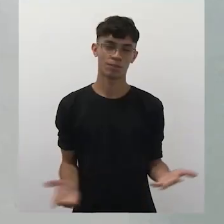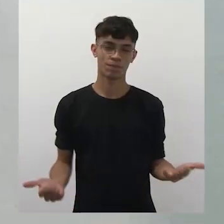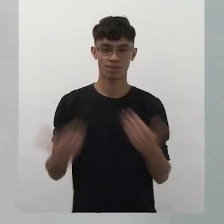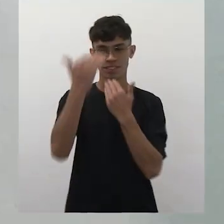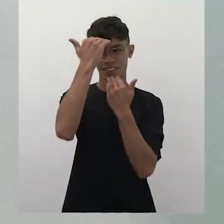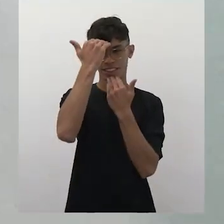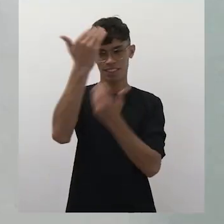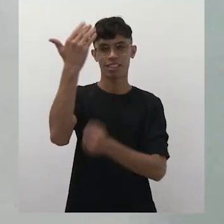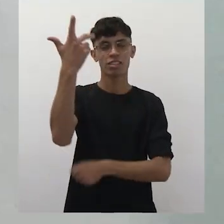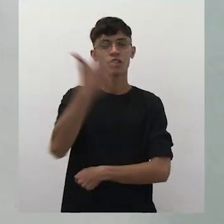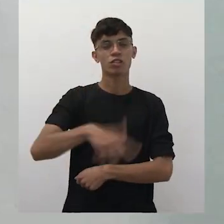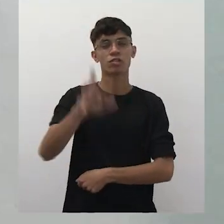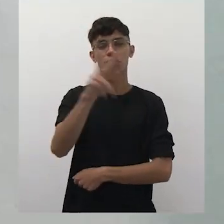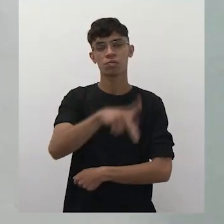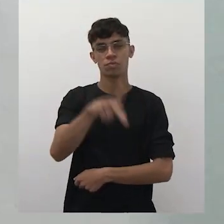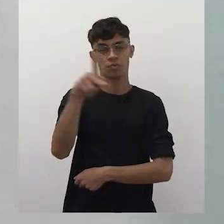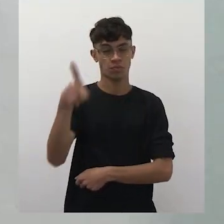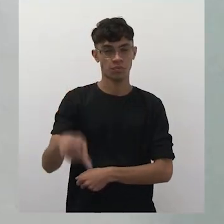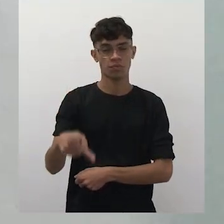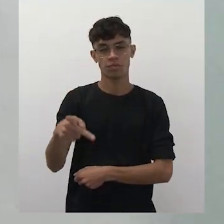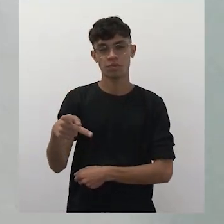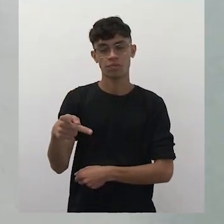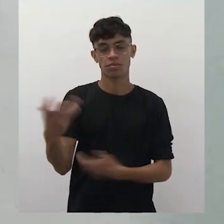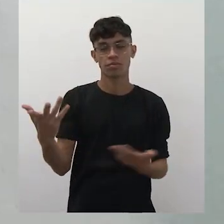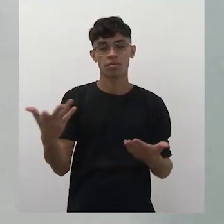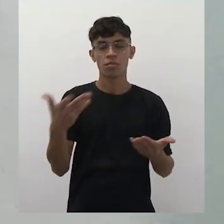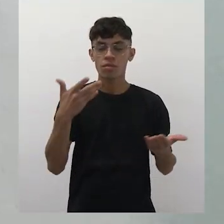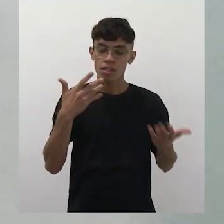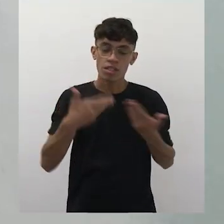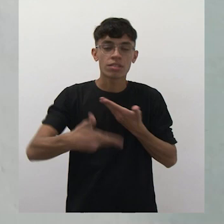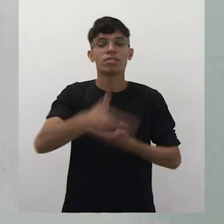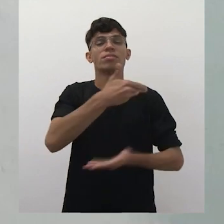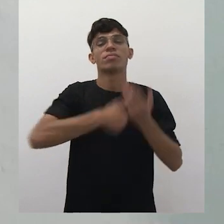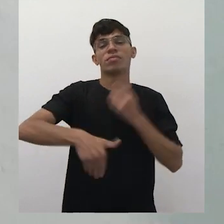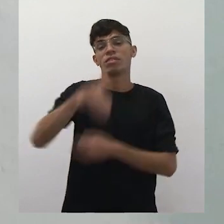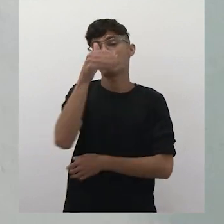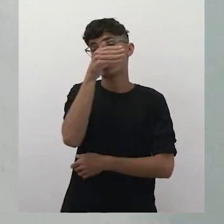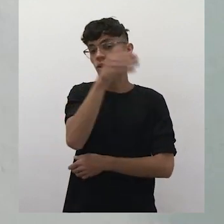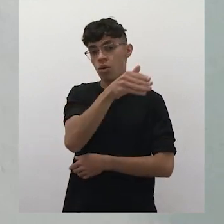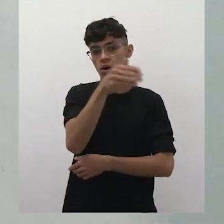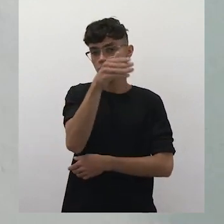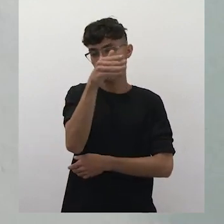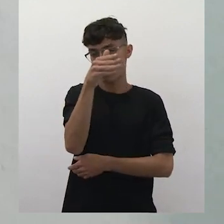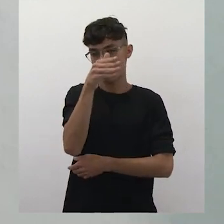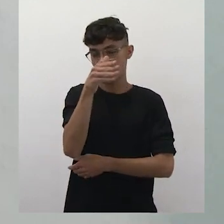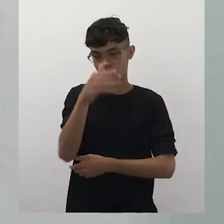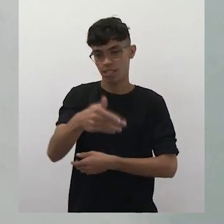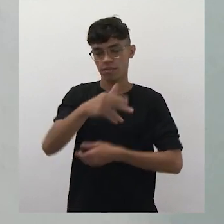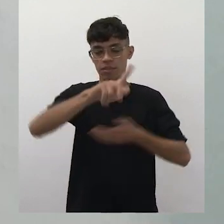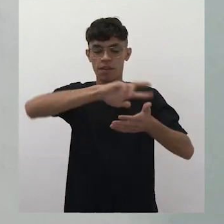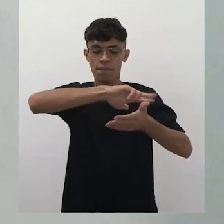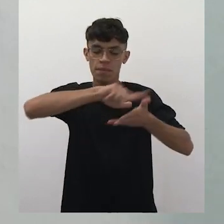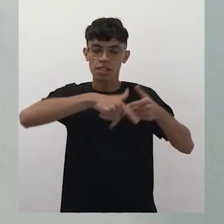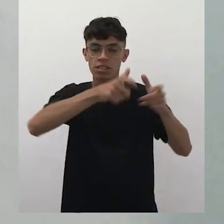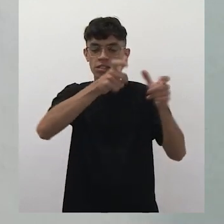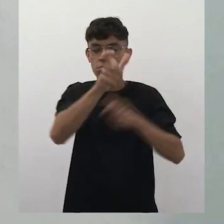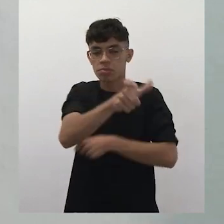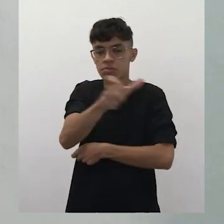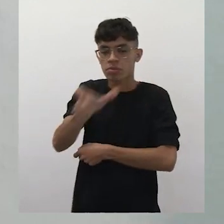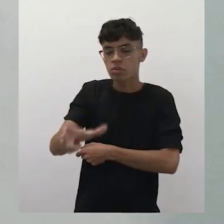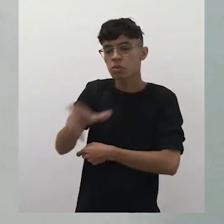Obrigada novamente, professores, pelas contribuições. Bem, aqui vários professores, como